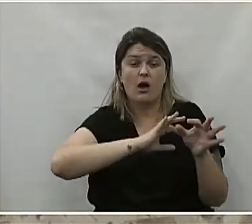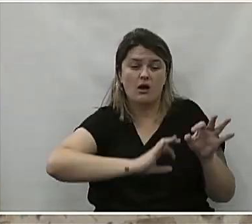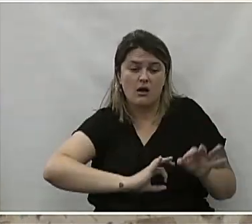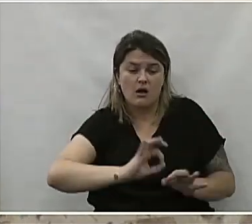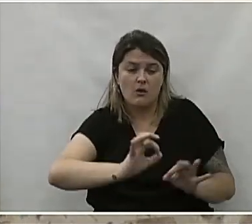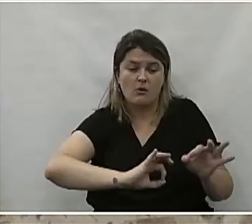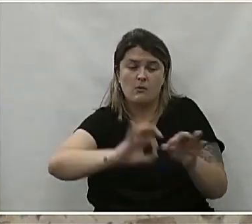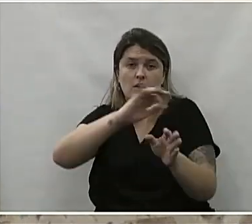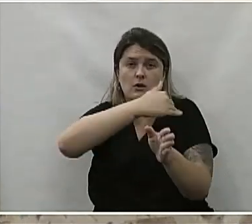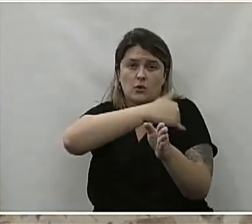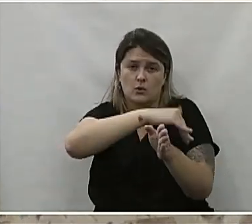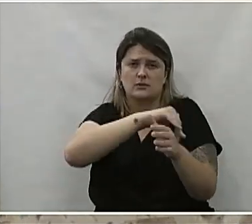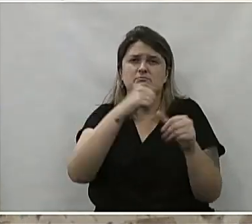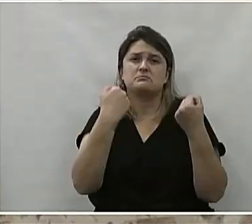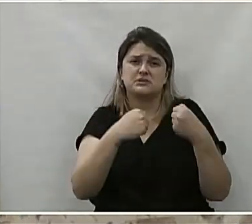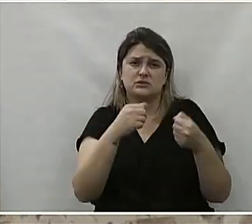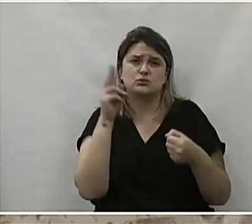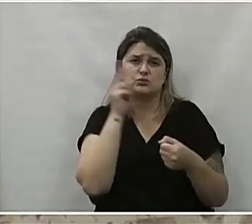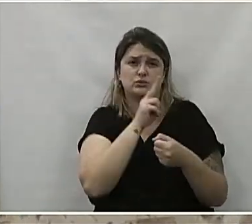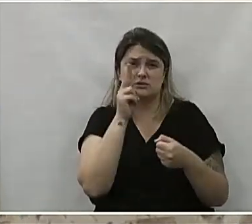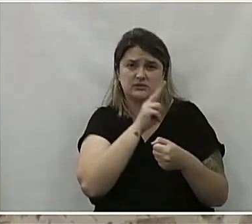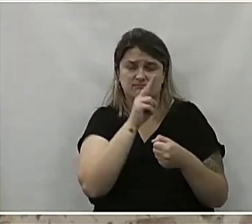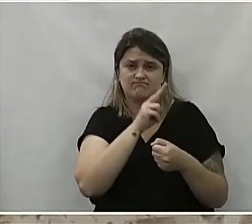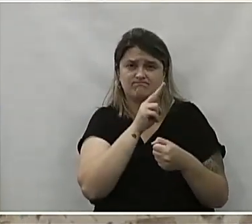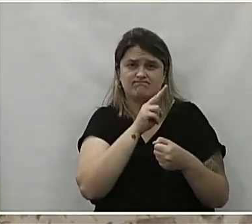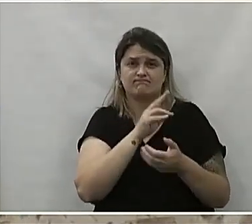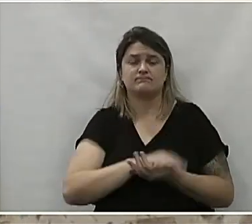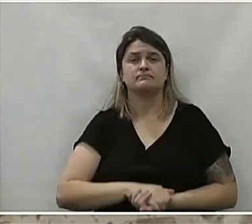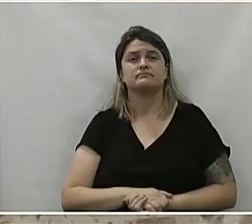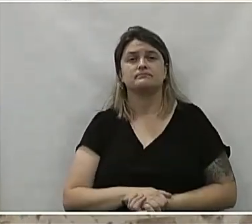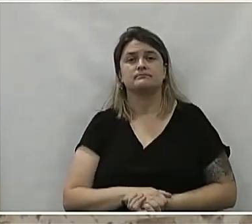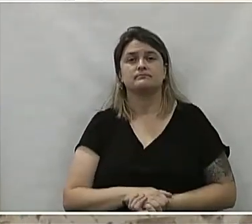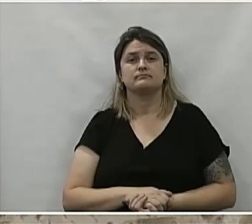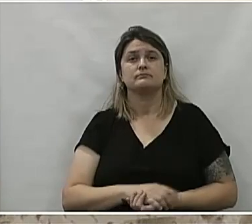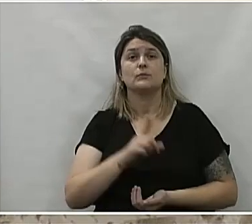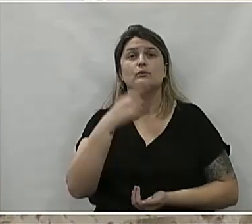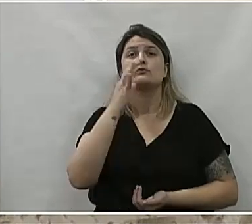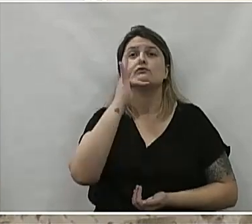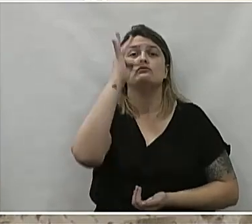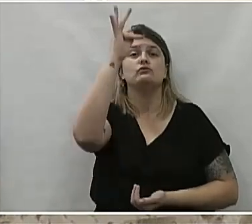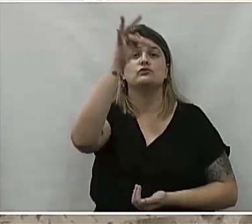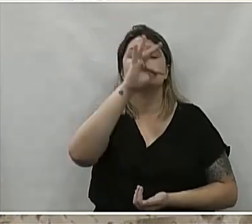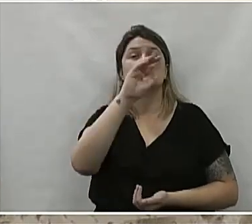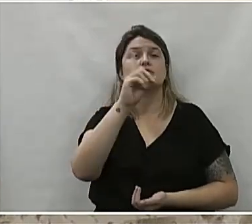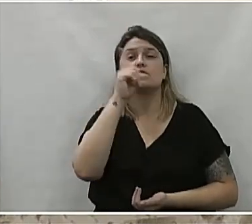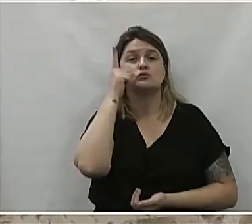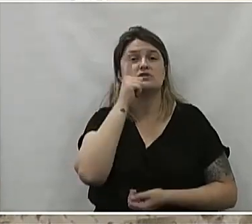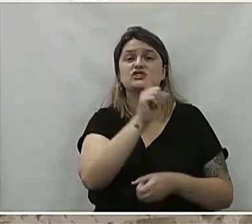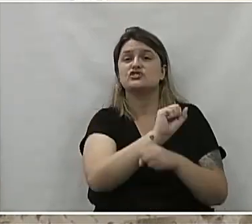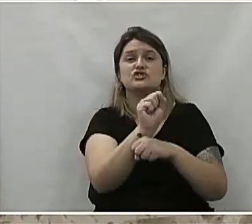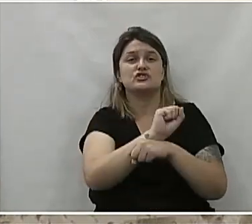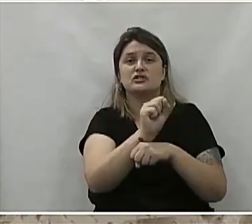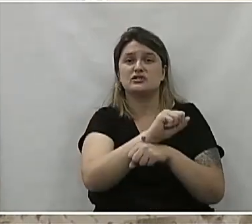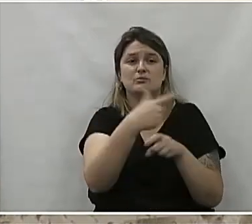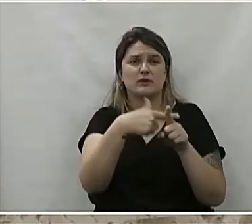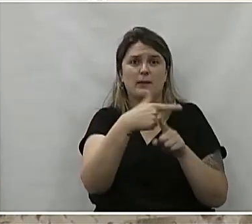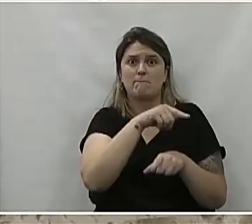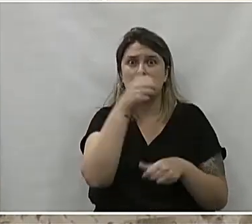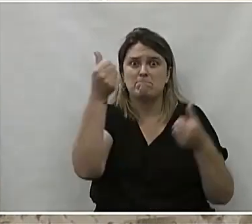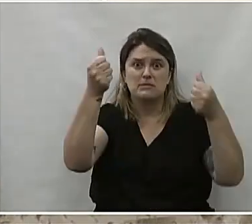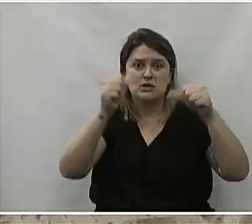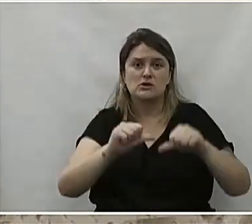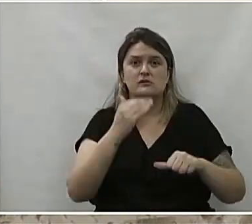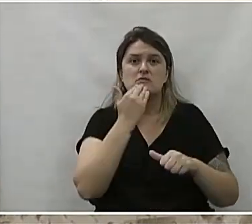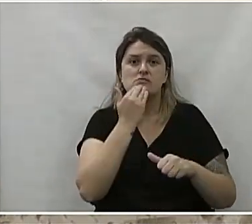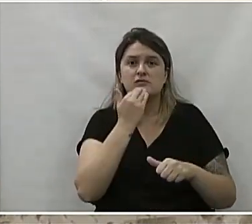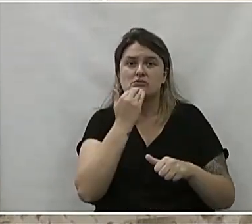Isso tinha que ser feito Então Não se faz Daqui uns dias Não se passa mais ninguém Naquela Aí quando ficar